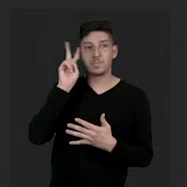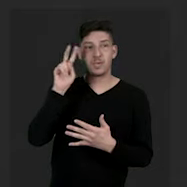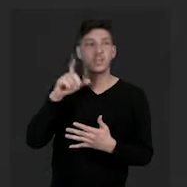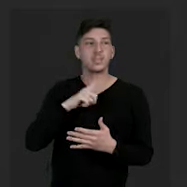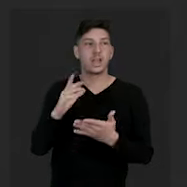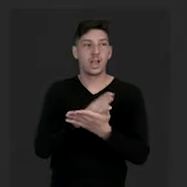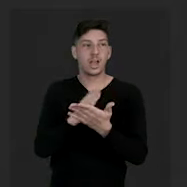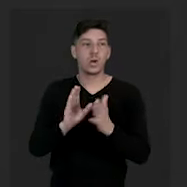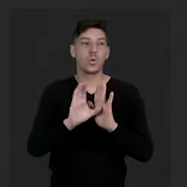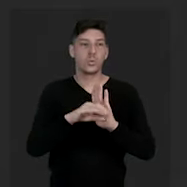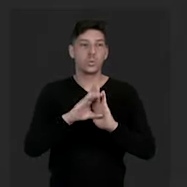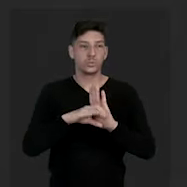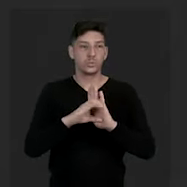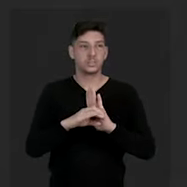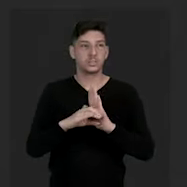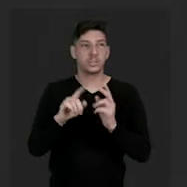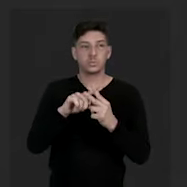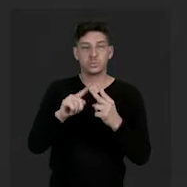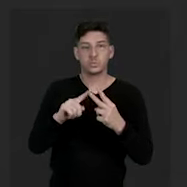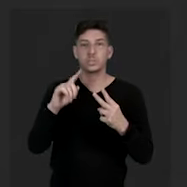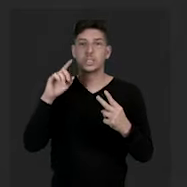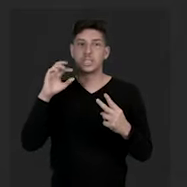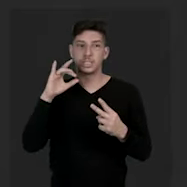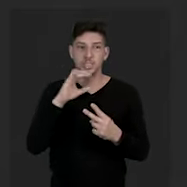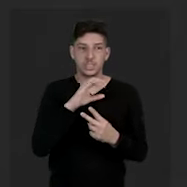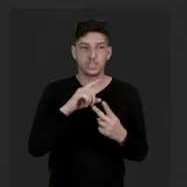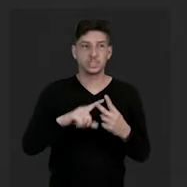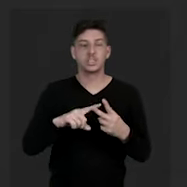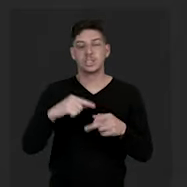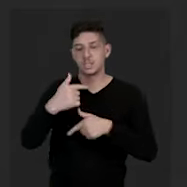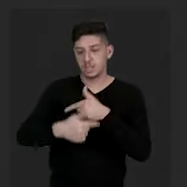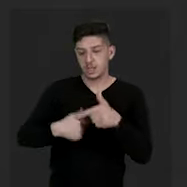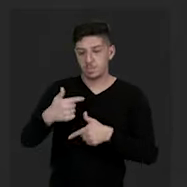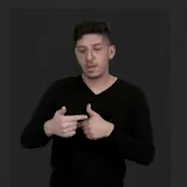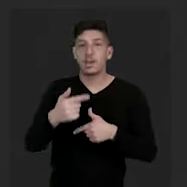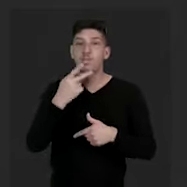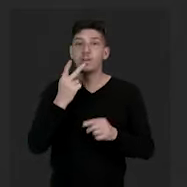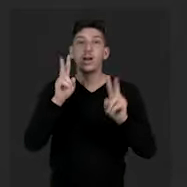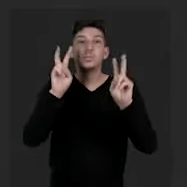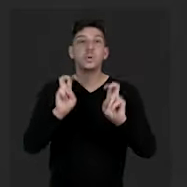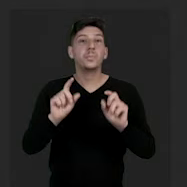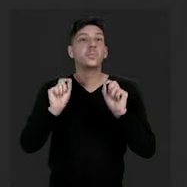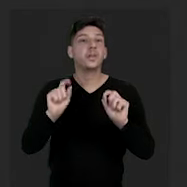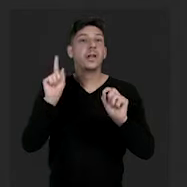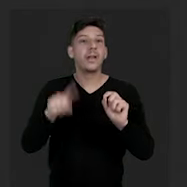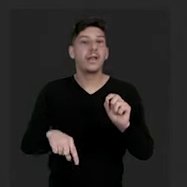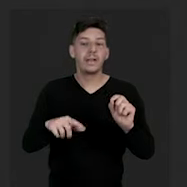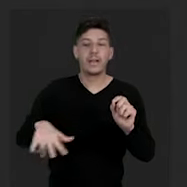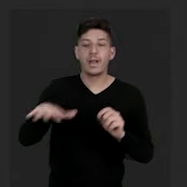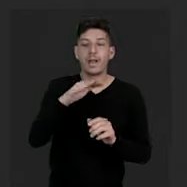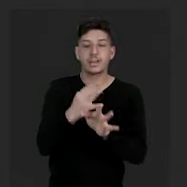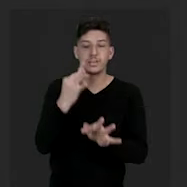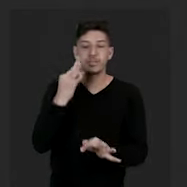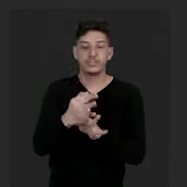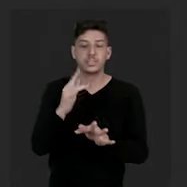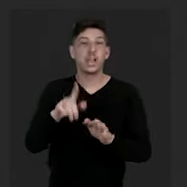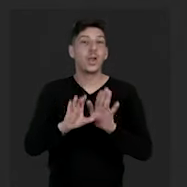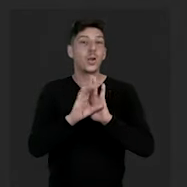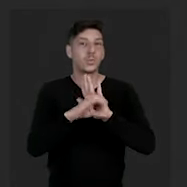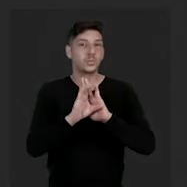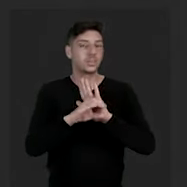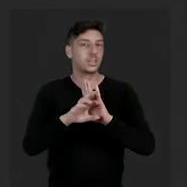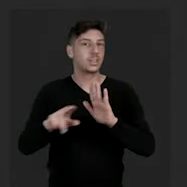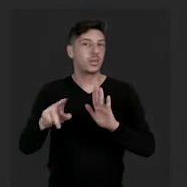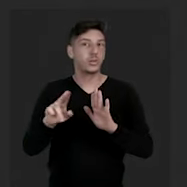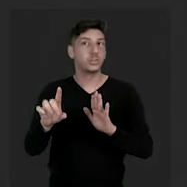que aliás, as duas, tanto energia quanto trabalho, referidas à aplicação delas na física. Então, elas são conceitos aqui, não mais